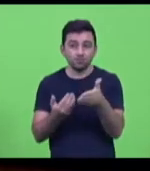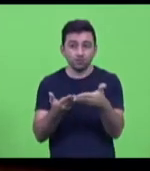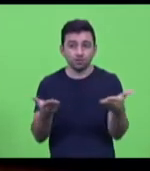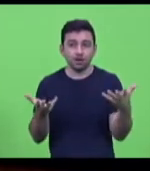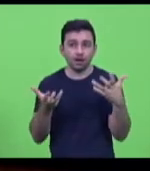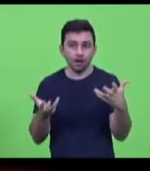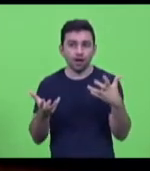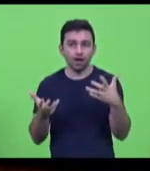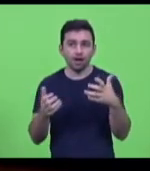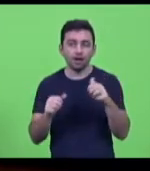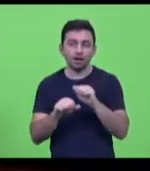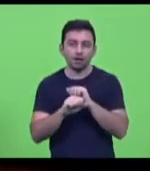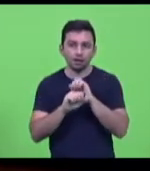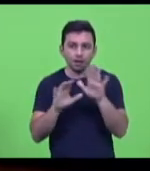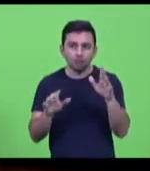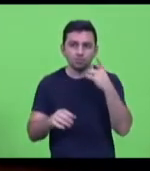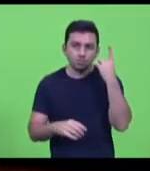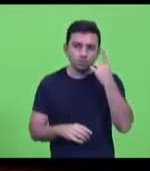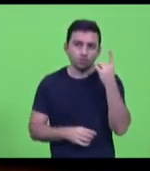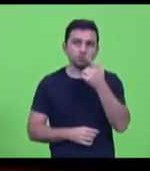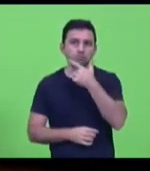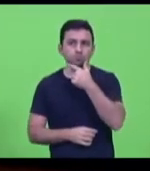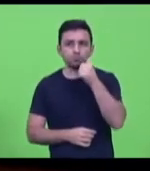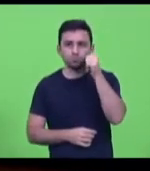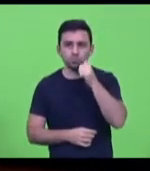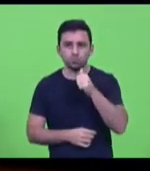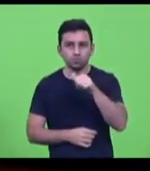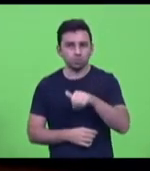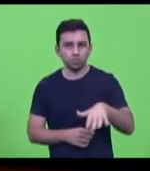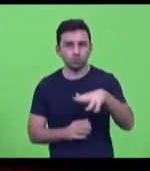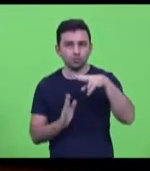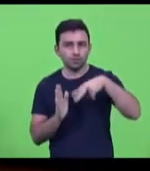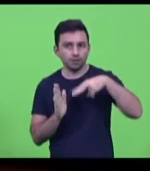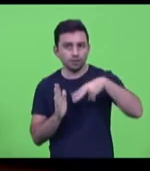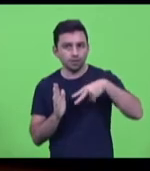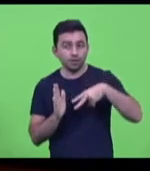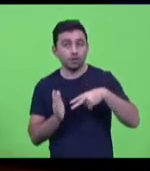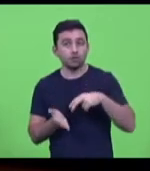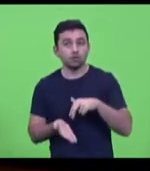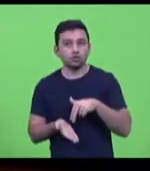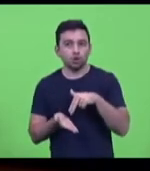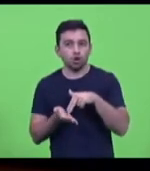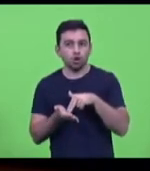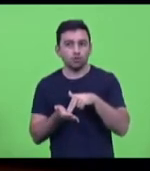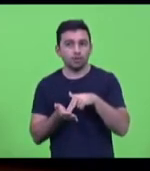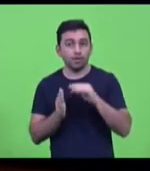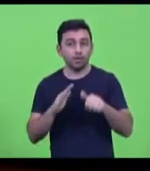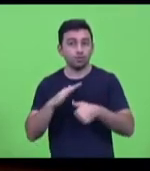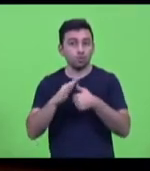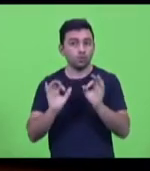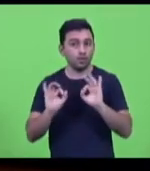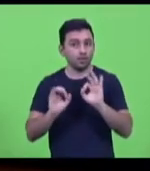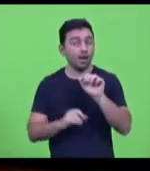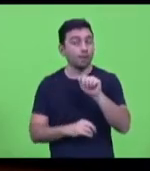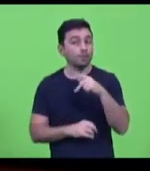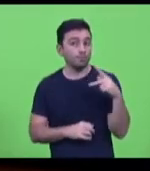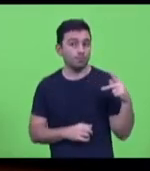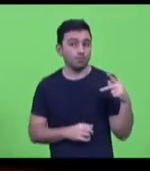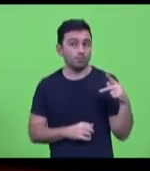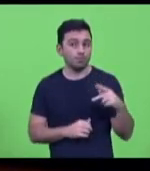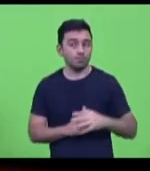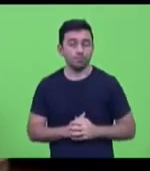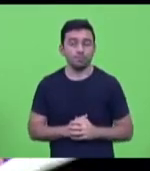os deputados e deputadas para que leiam. Não é uma nota do reitor, é da APP, Pais